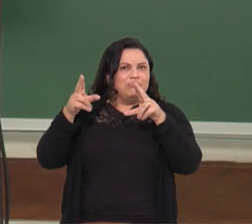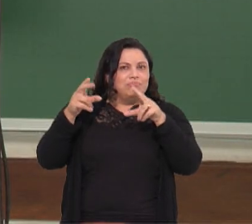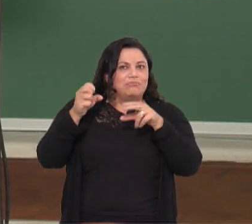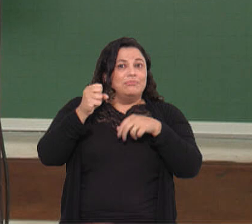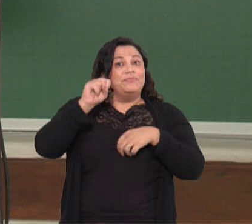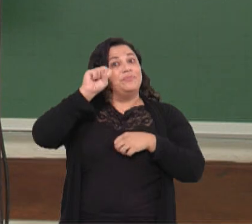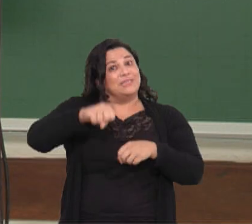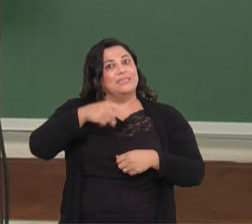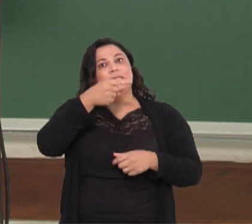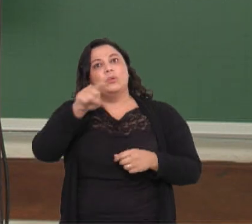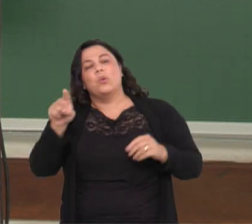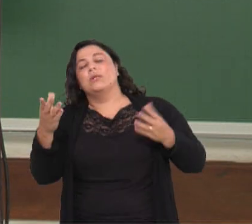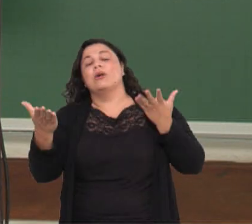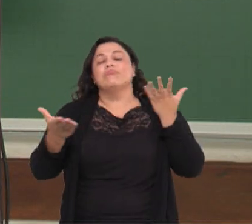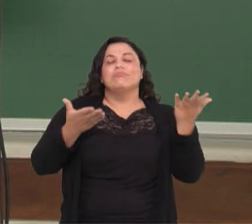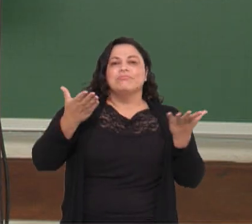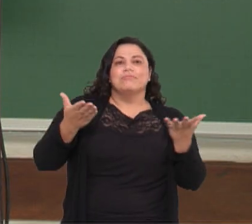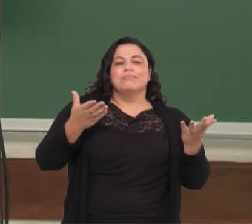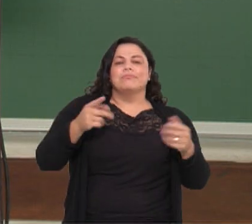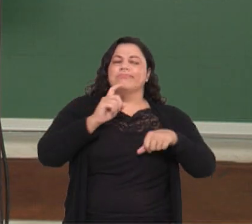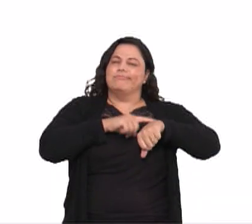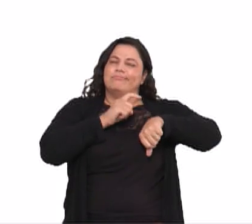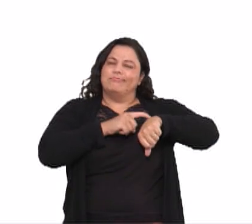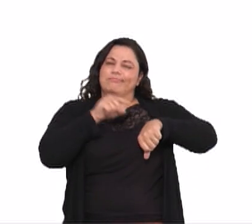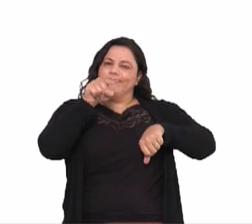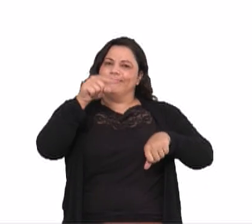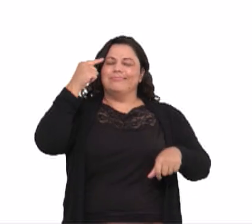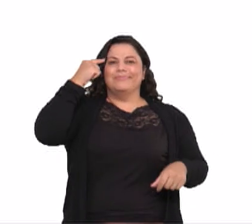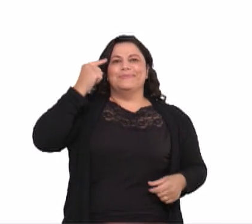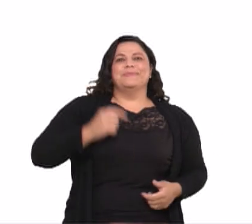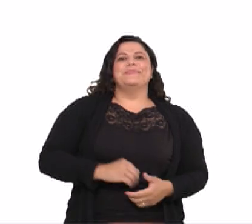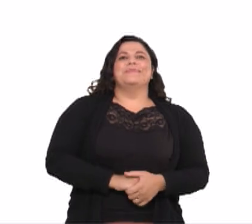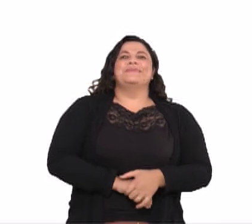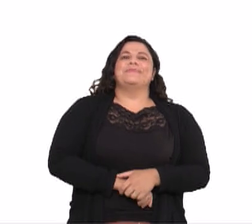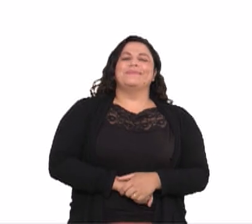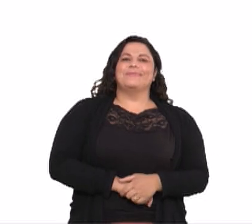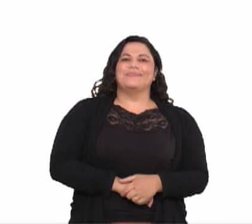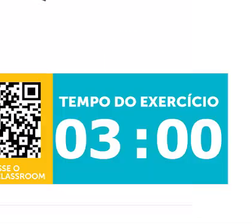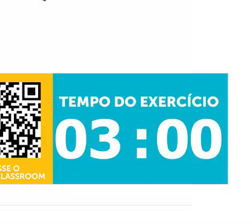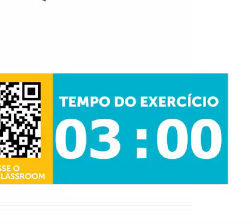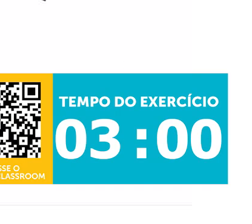resposta para mim. Vou dar uns minutinhos aí para vocês pensarem.